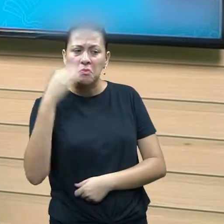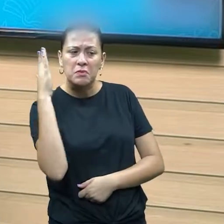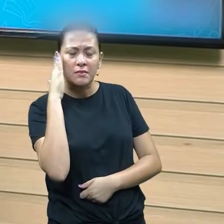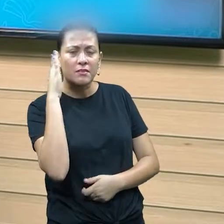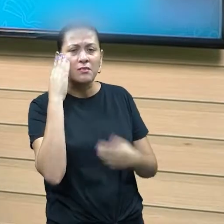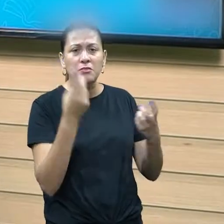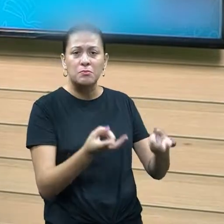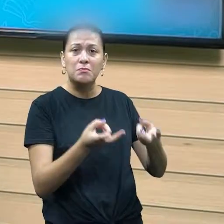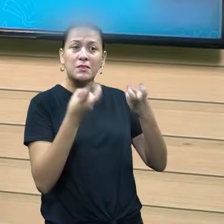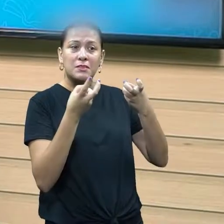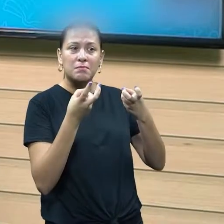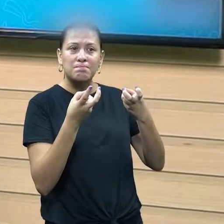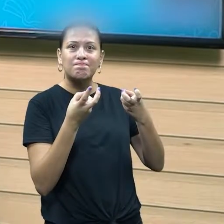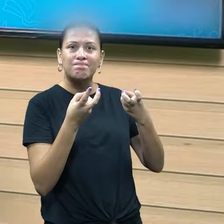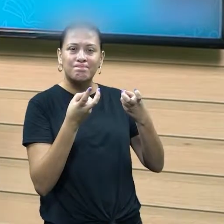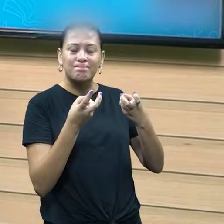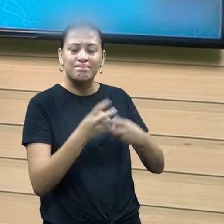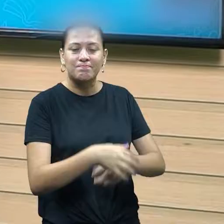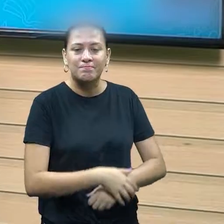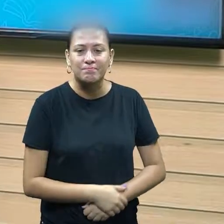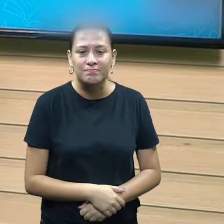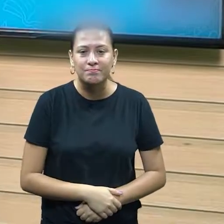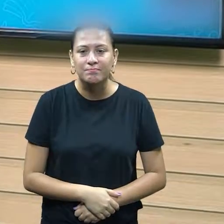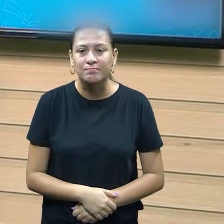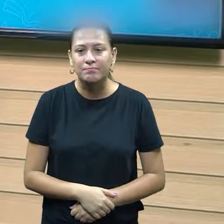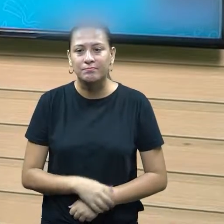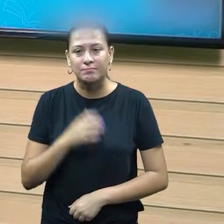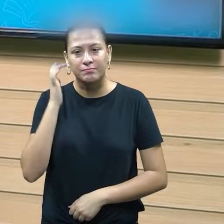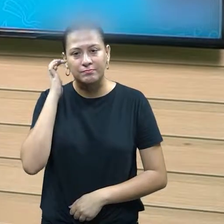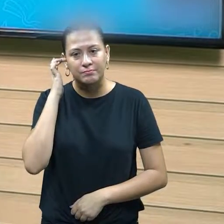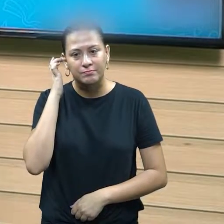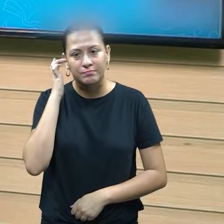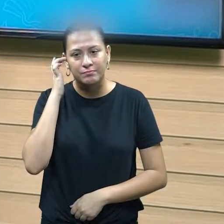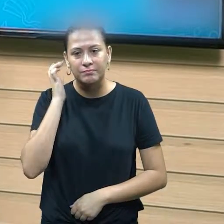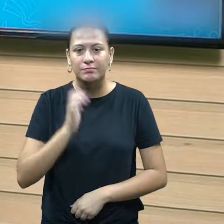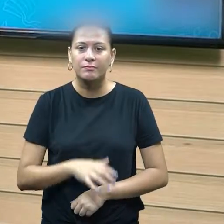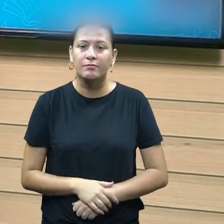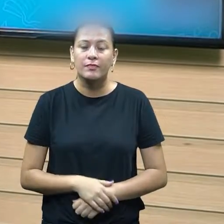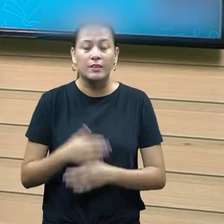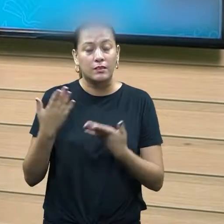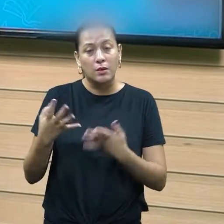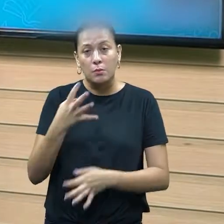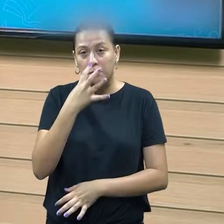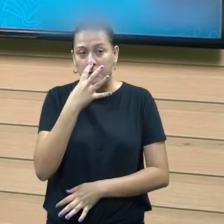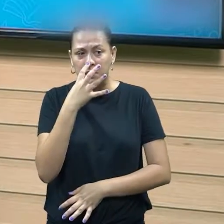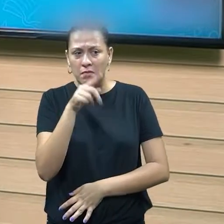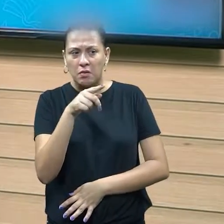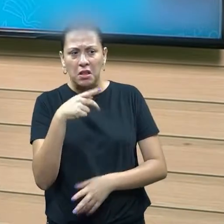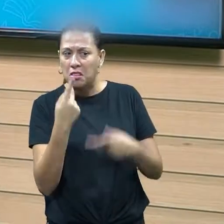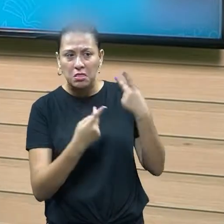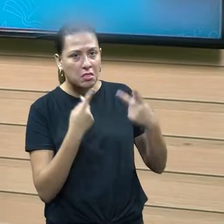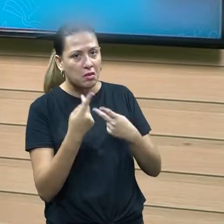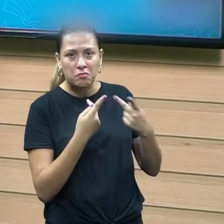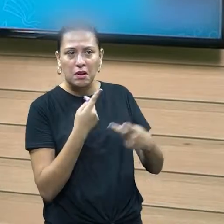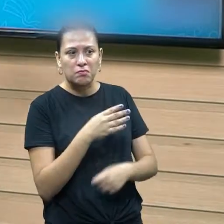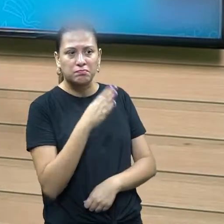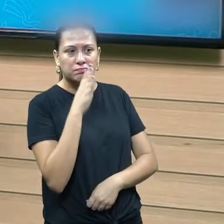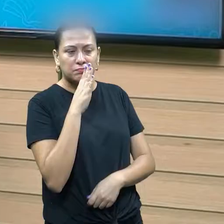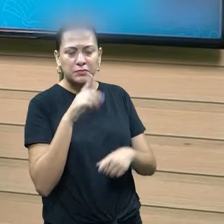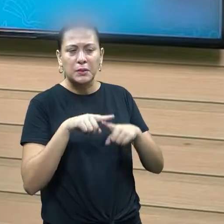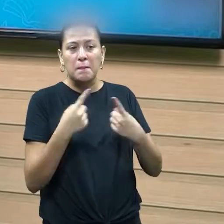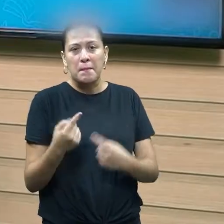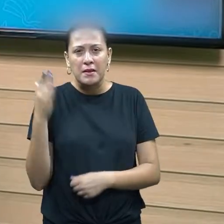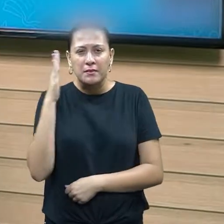é mais atento para isso, né? Por isso que ela diz aqui, observar o que não foi dito, né, diante